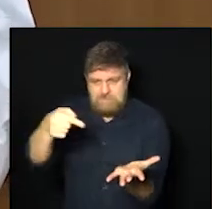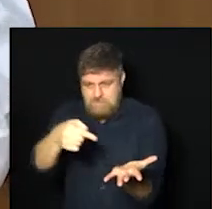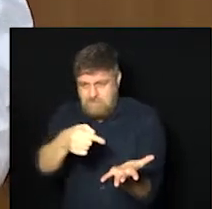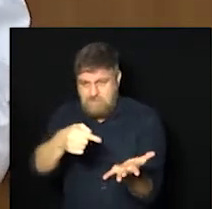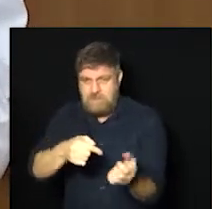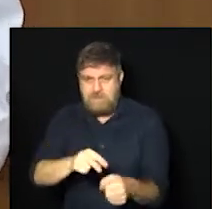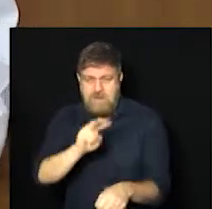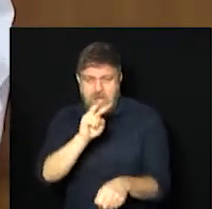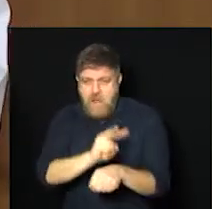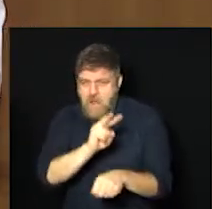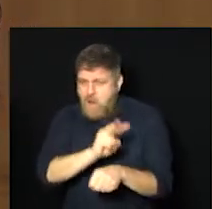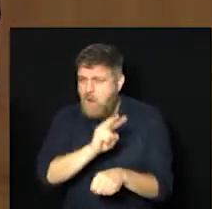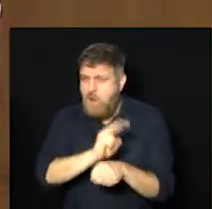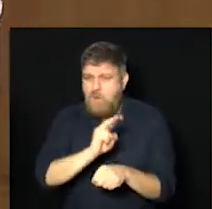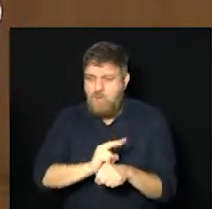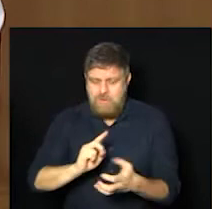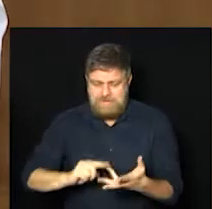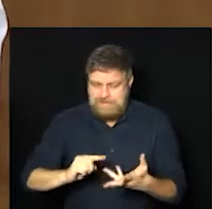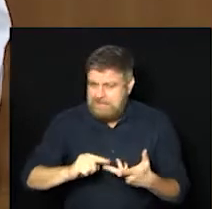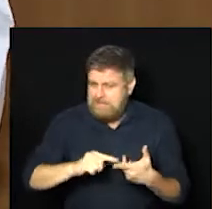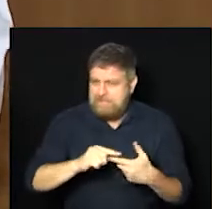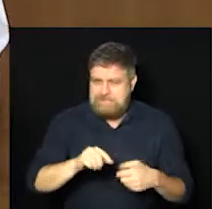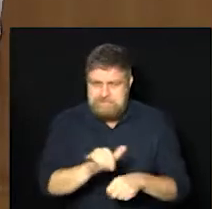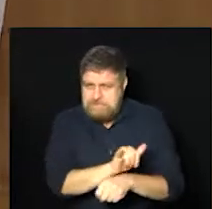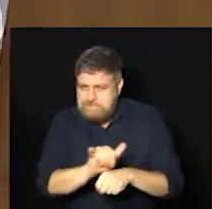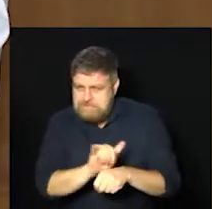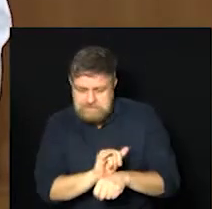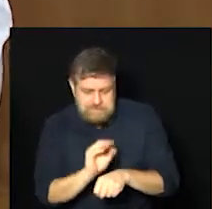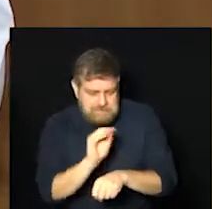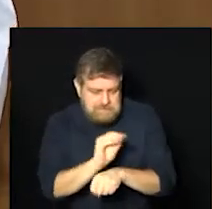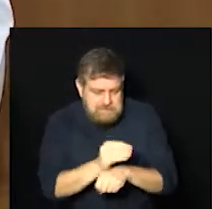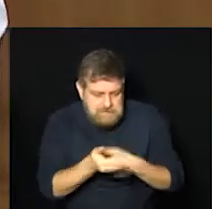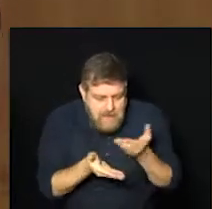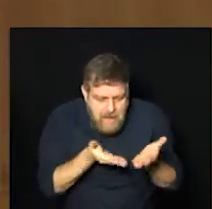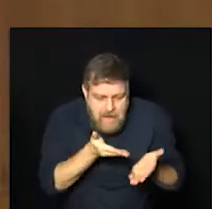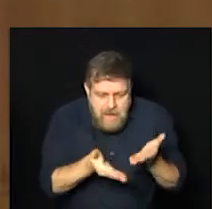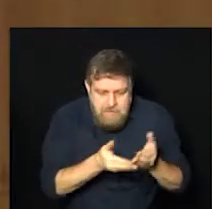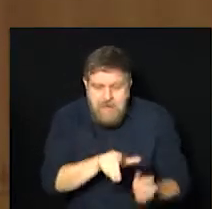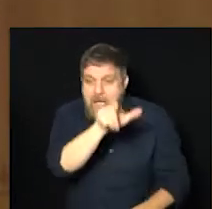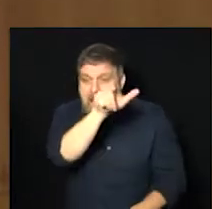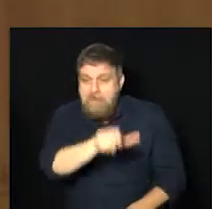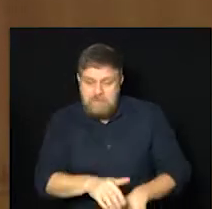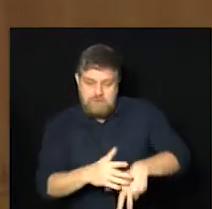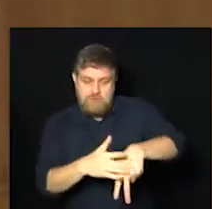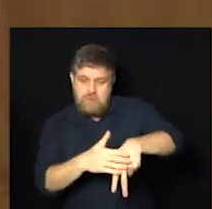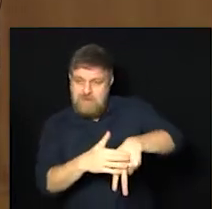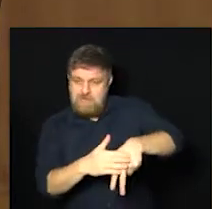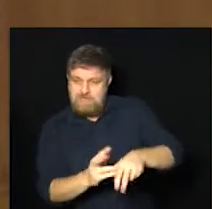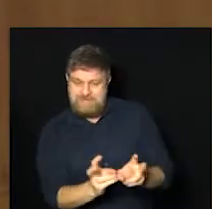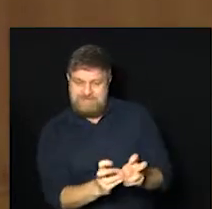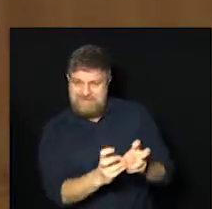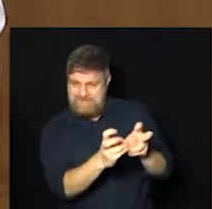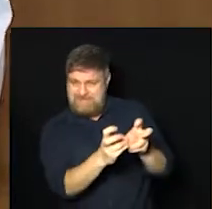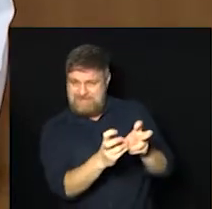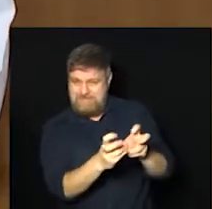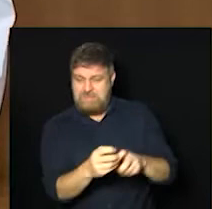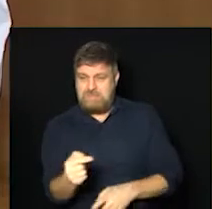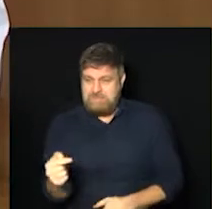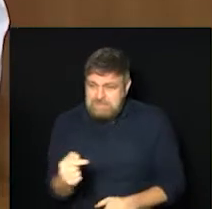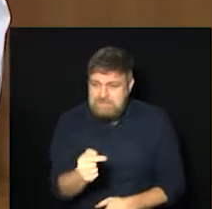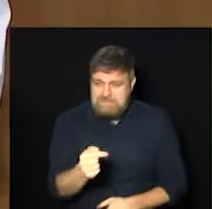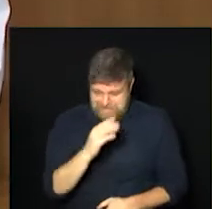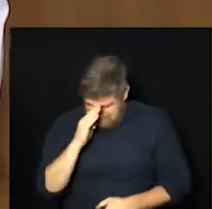com radioquimioterapia, faz cirurgia, faz uma série de procedimentos dentro da área do câncer. É exclusivamente